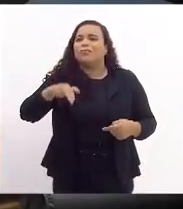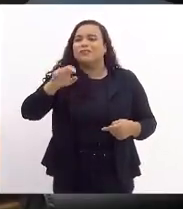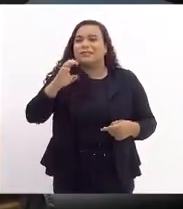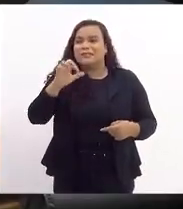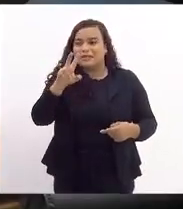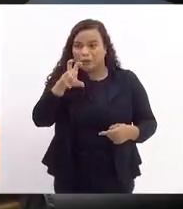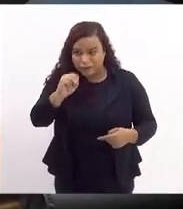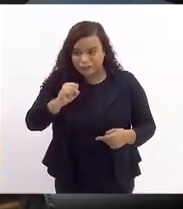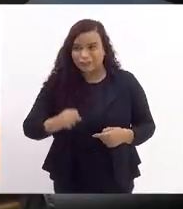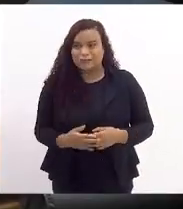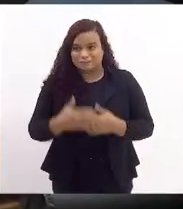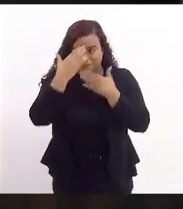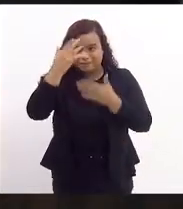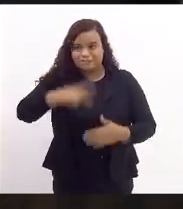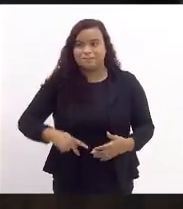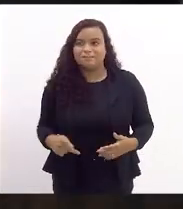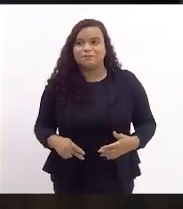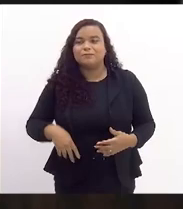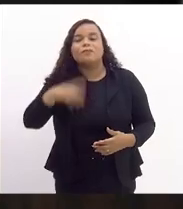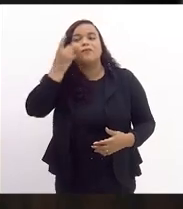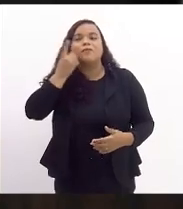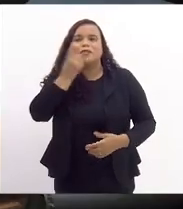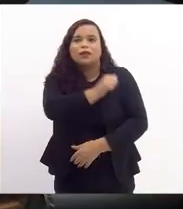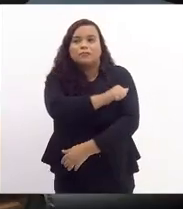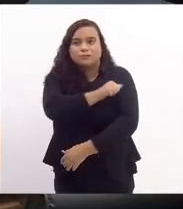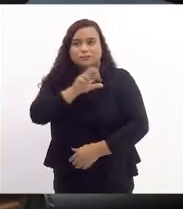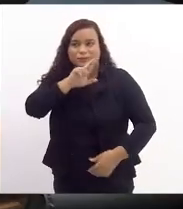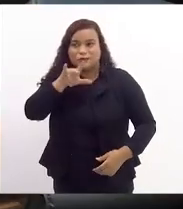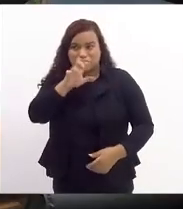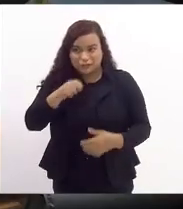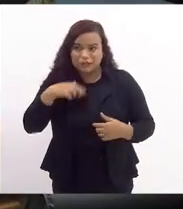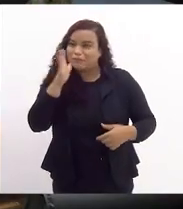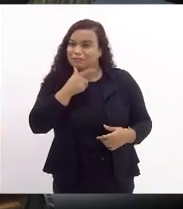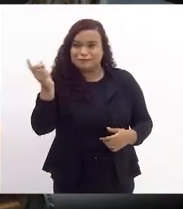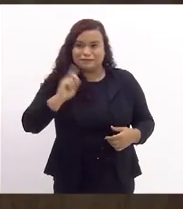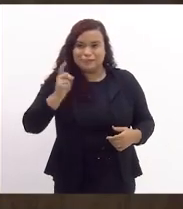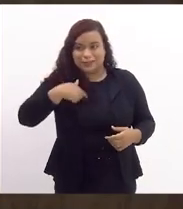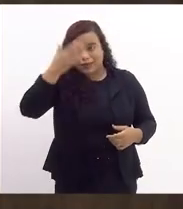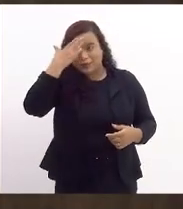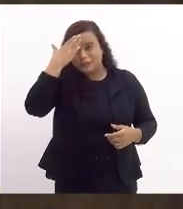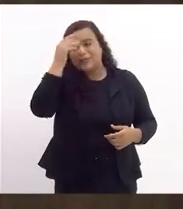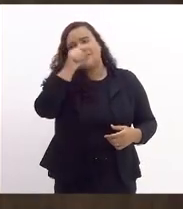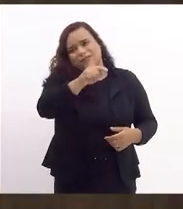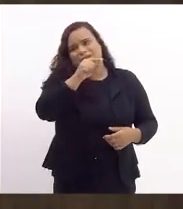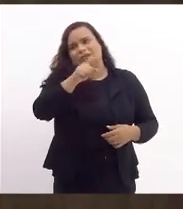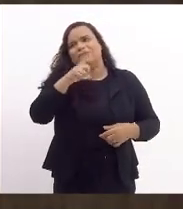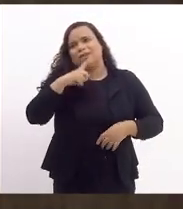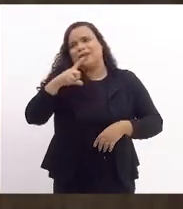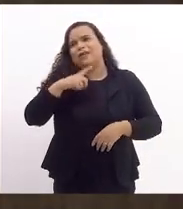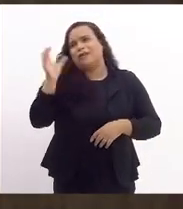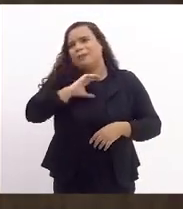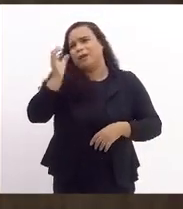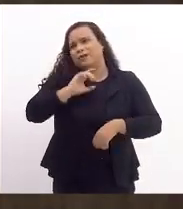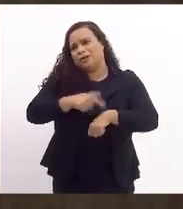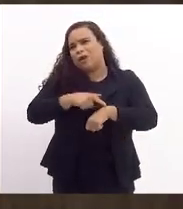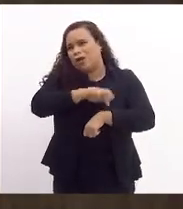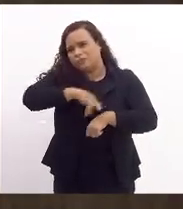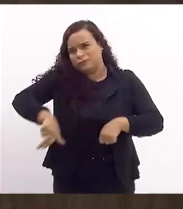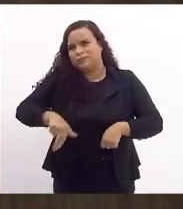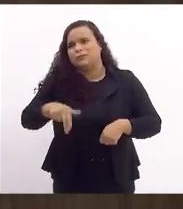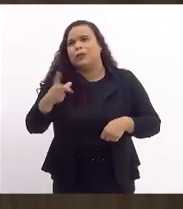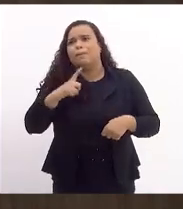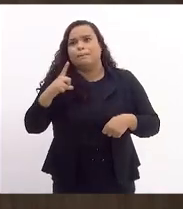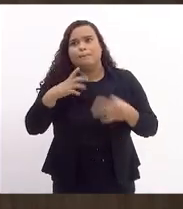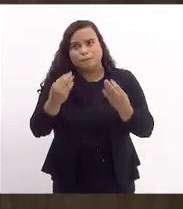presidente Ah tá da enfermeira vou demorar muito não porque eu sei que o senhor tá com compressa tem muita